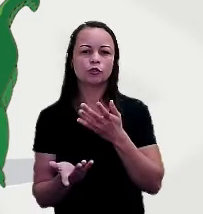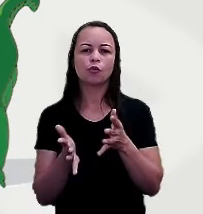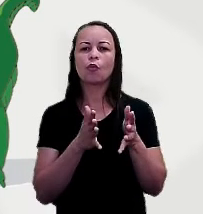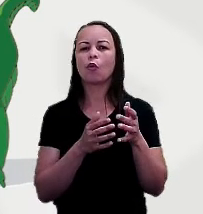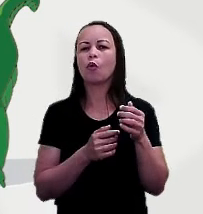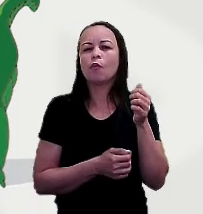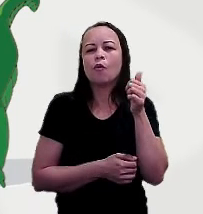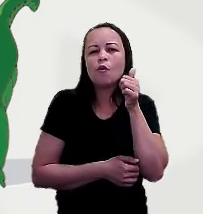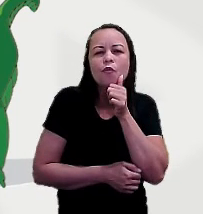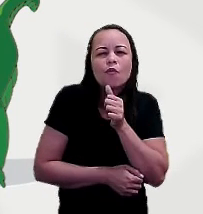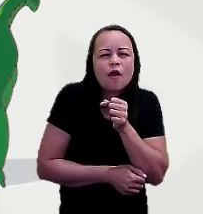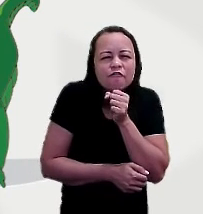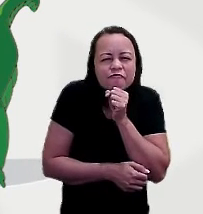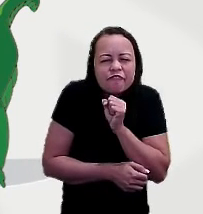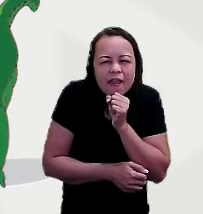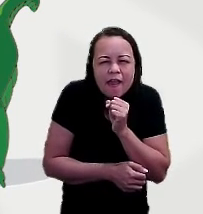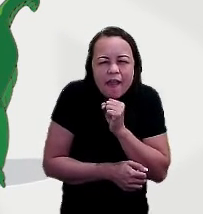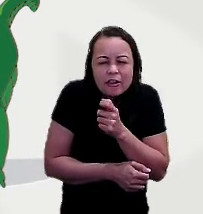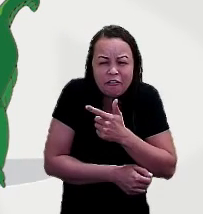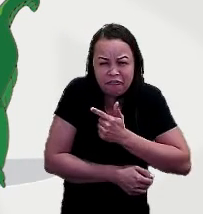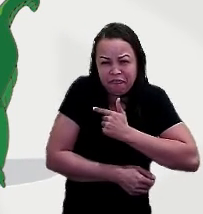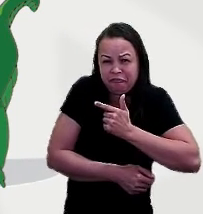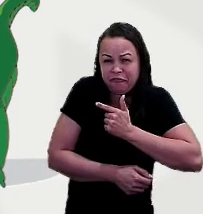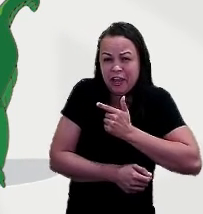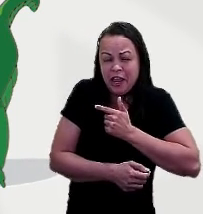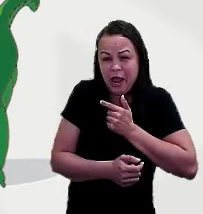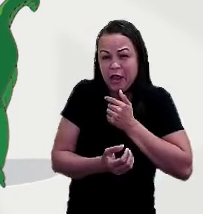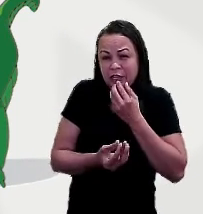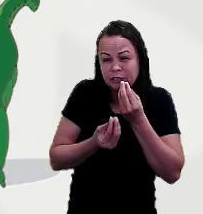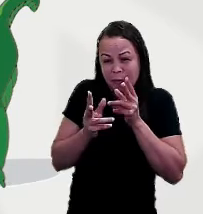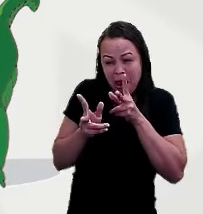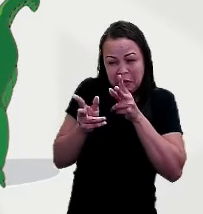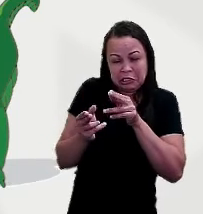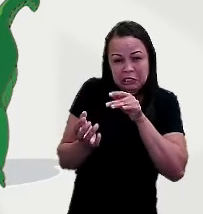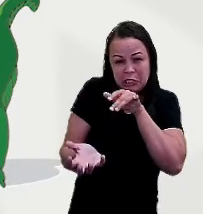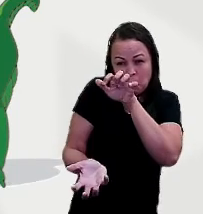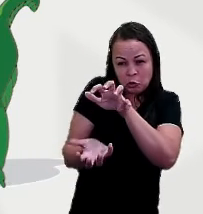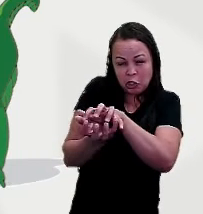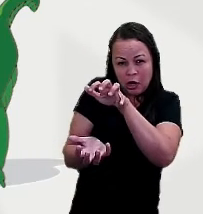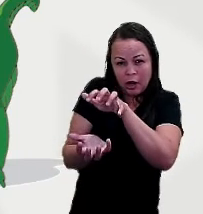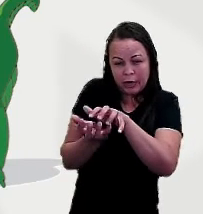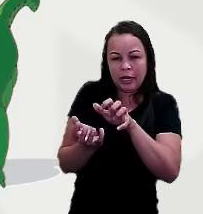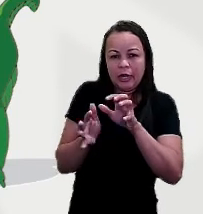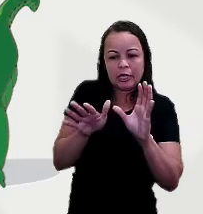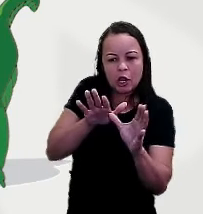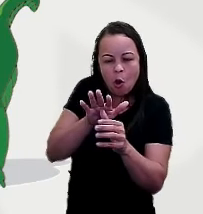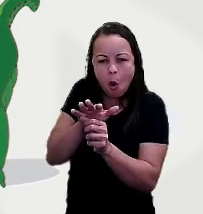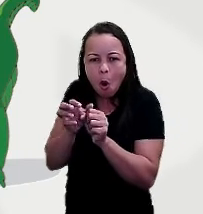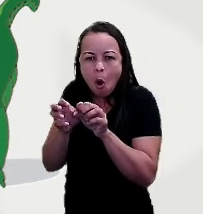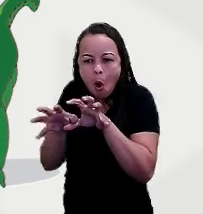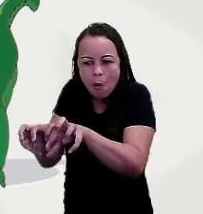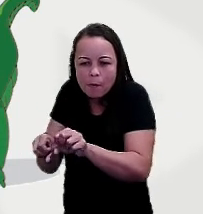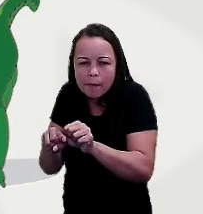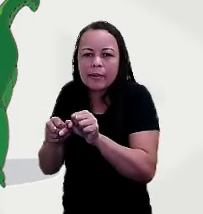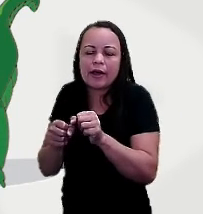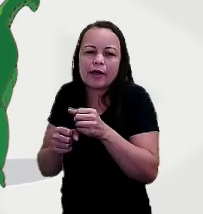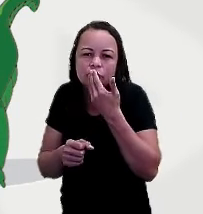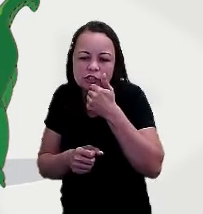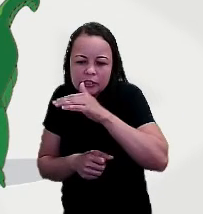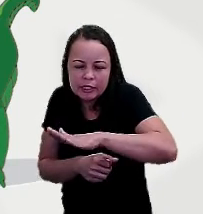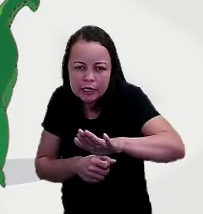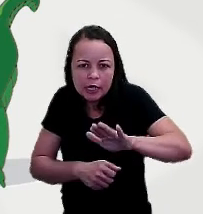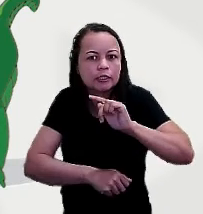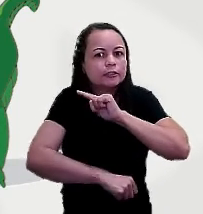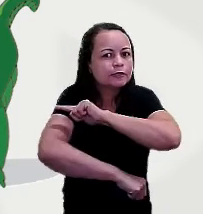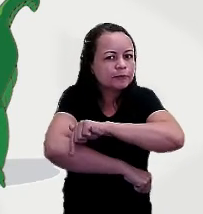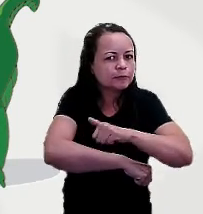uma velha feia na forma de jacaré que rouba crianças desobedientes. Olha aí. Então,